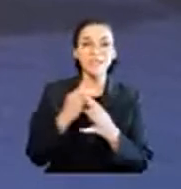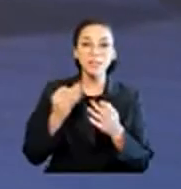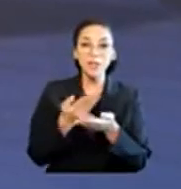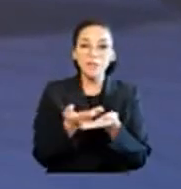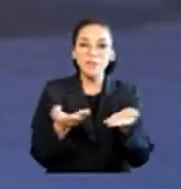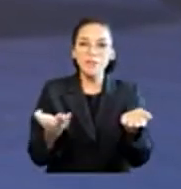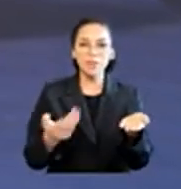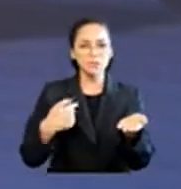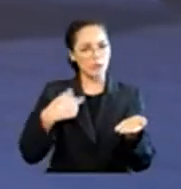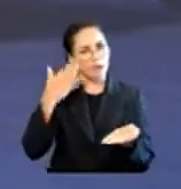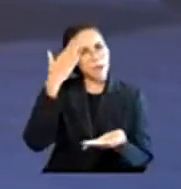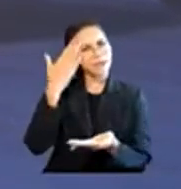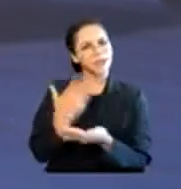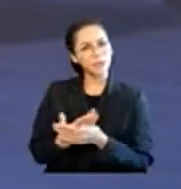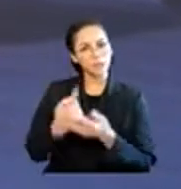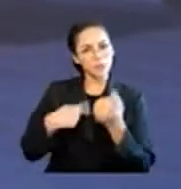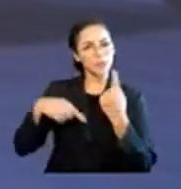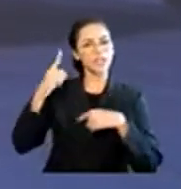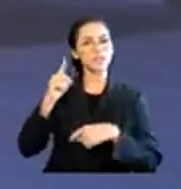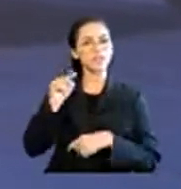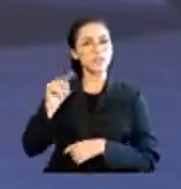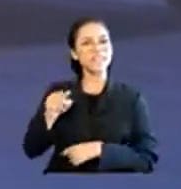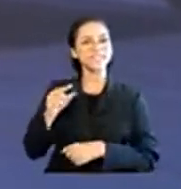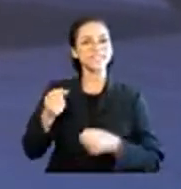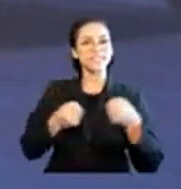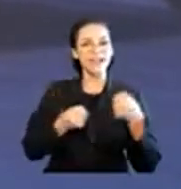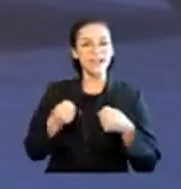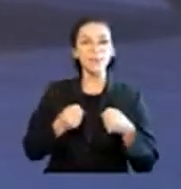sucesso desse carro e confio muito na